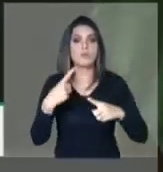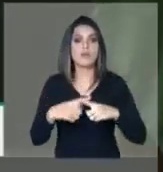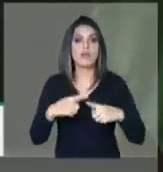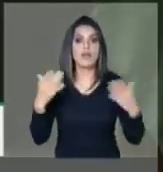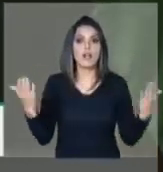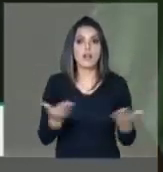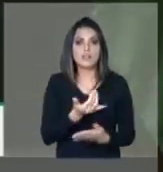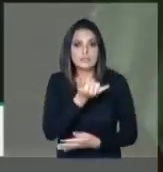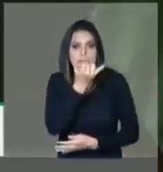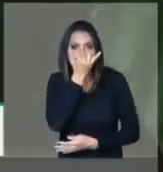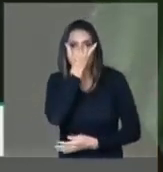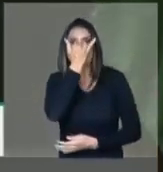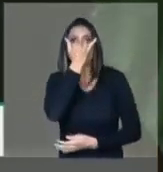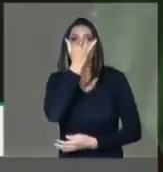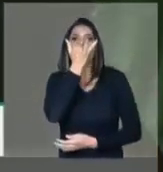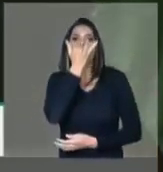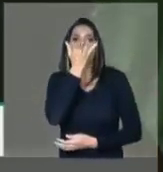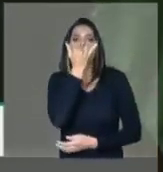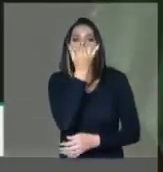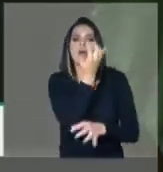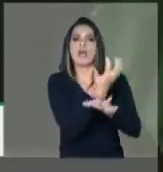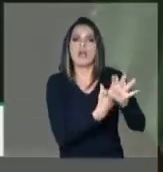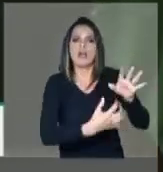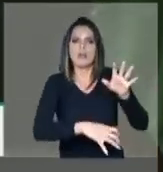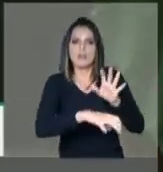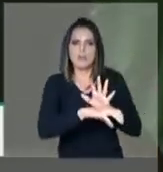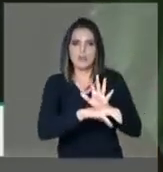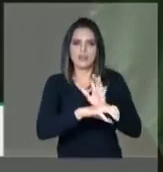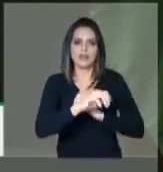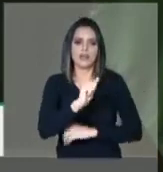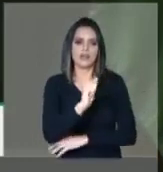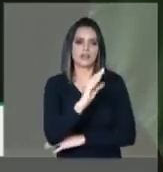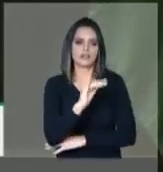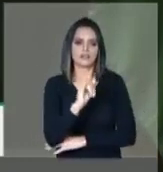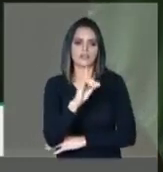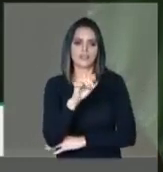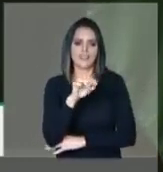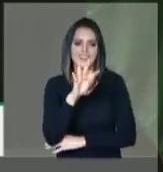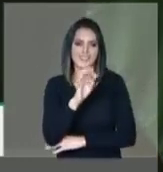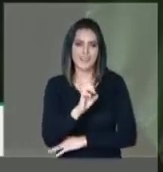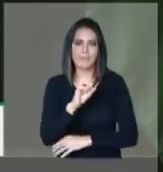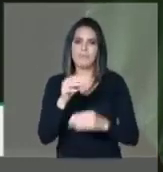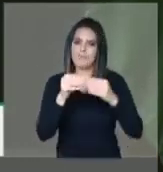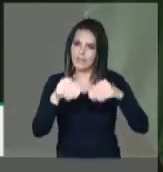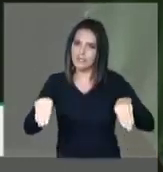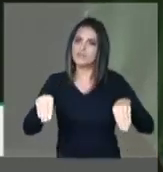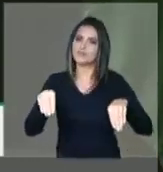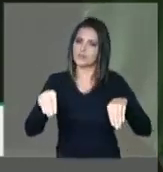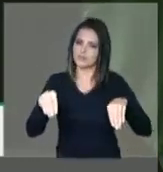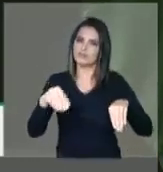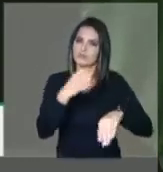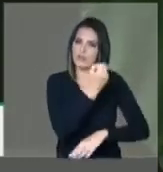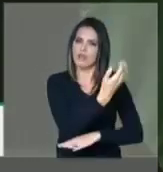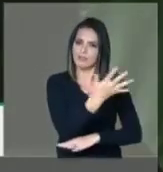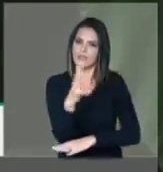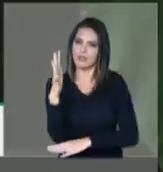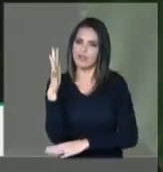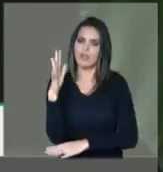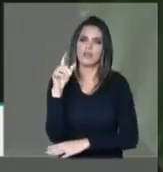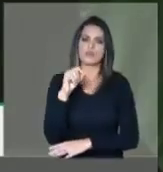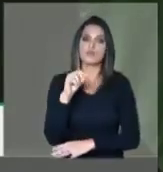maior acidente ambiental, do maior dano ambiental jamais ocorrido no